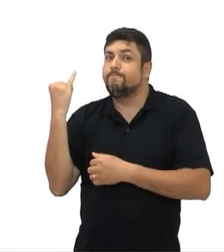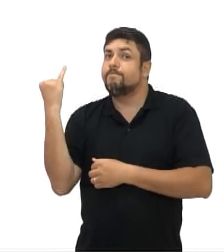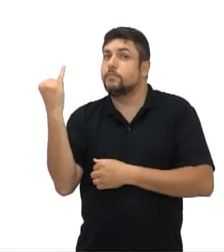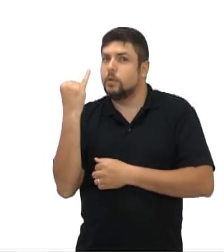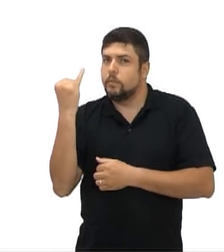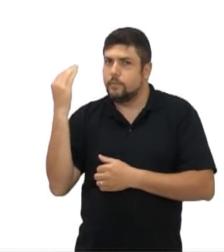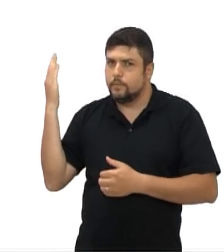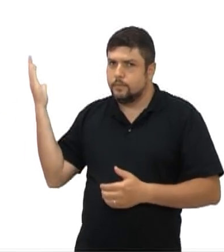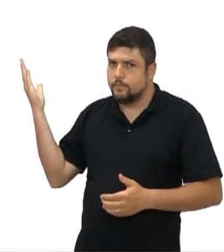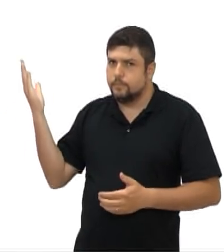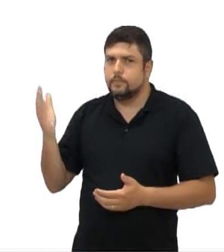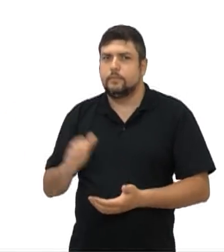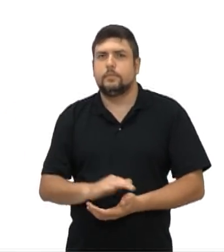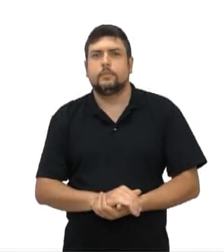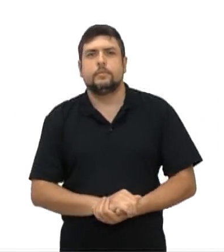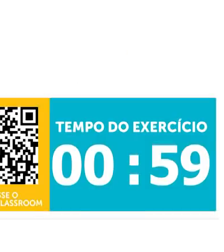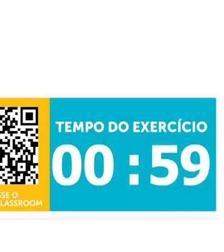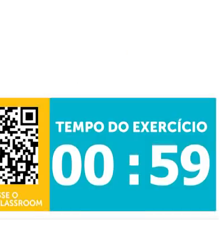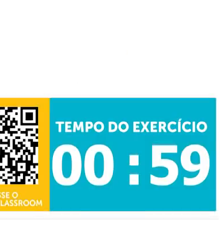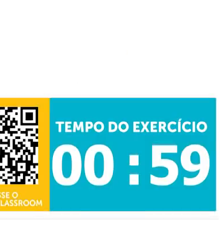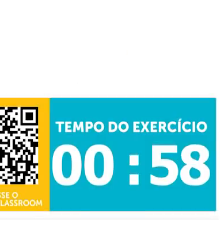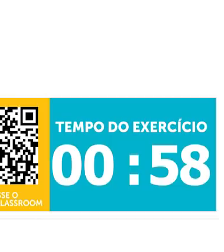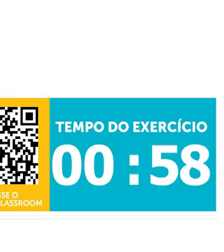bem importantes.